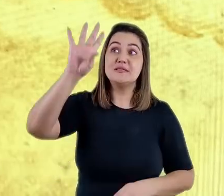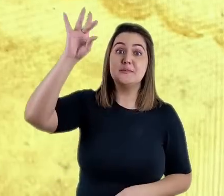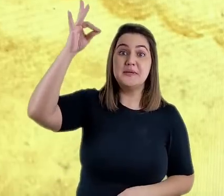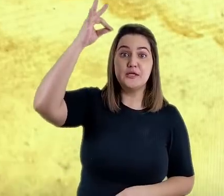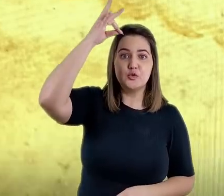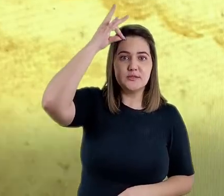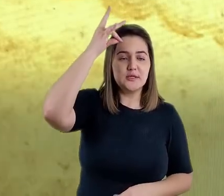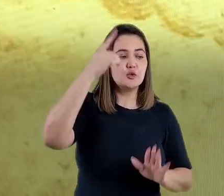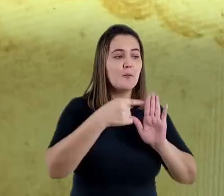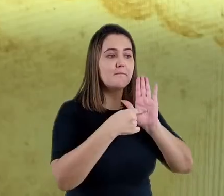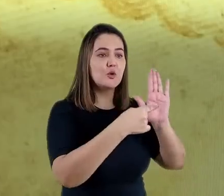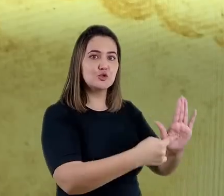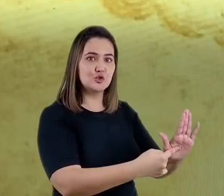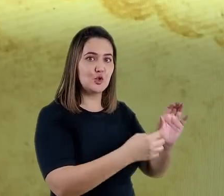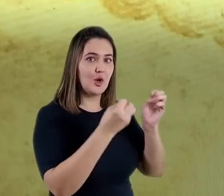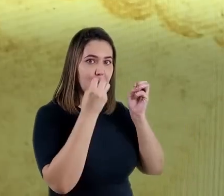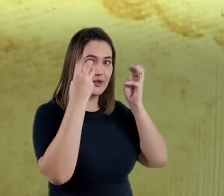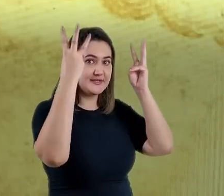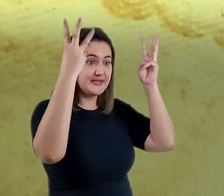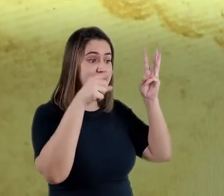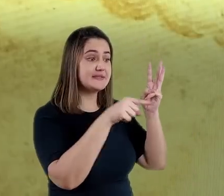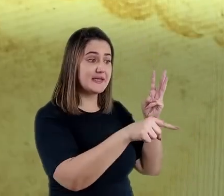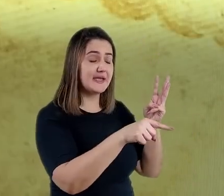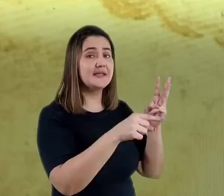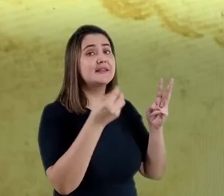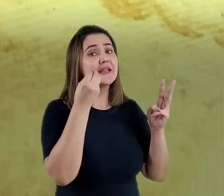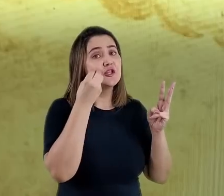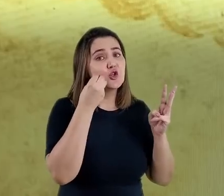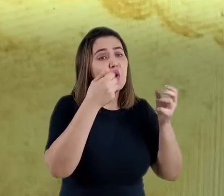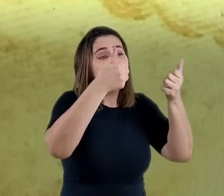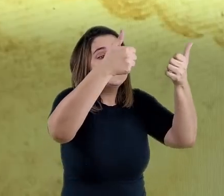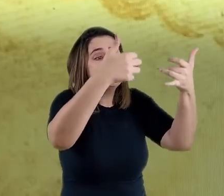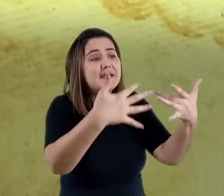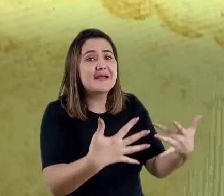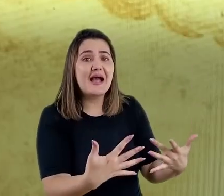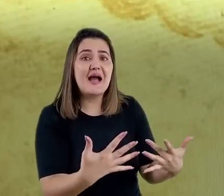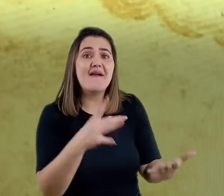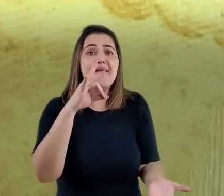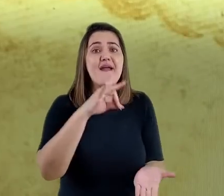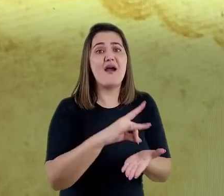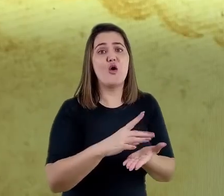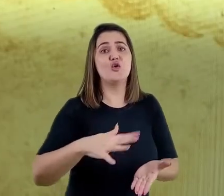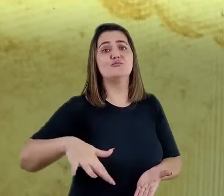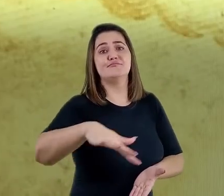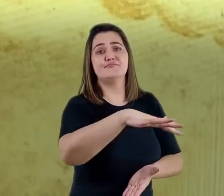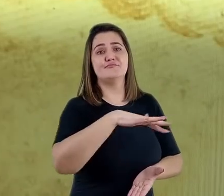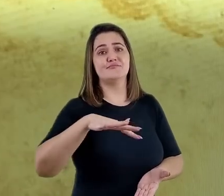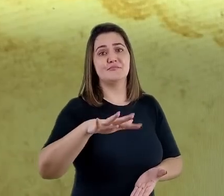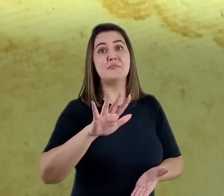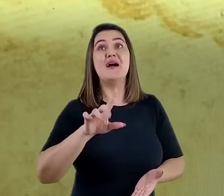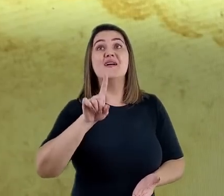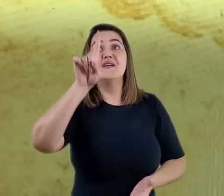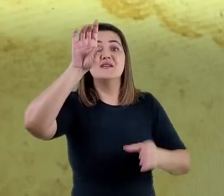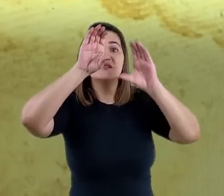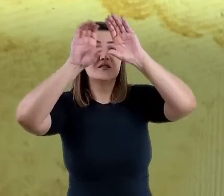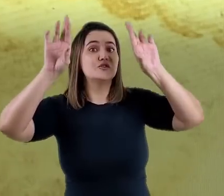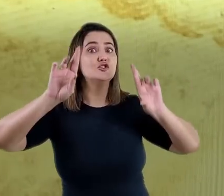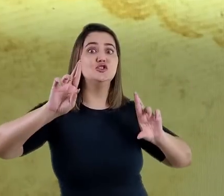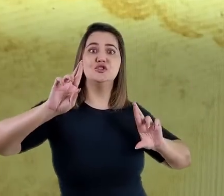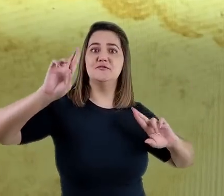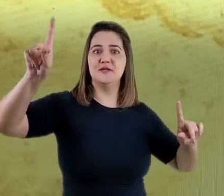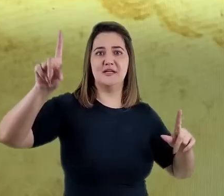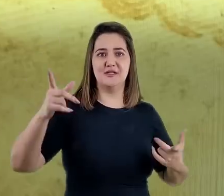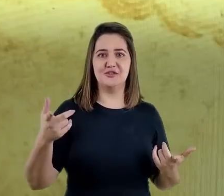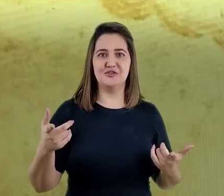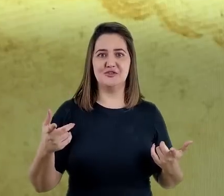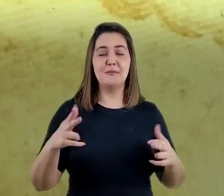realidade de uma forma humana, compreensível, palatável a nós. E assim também foi com aquilo que eles construíram como